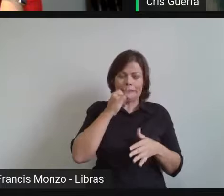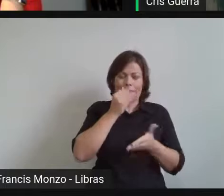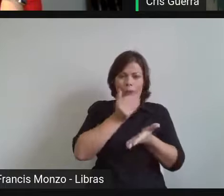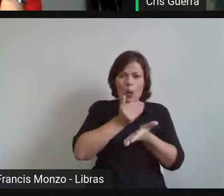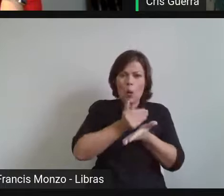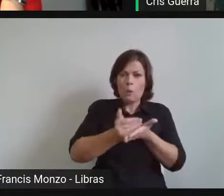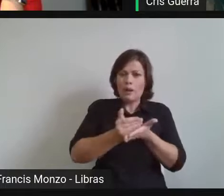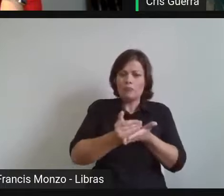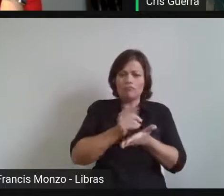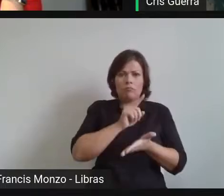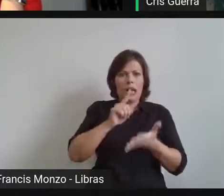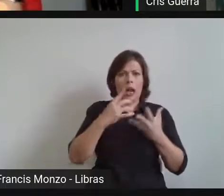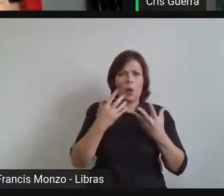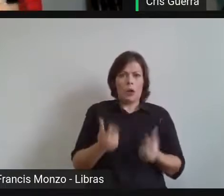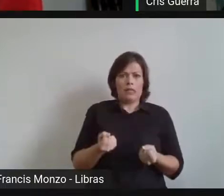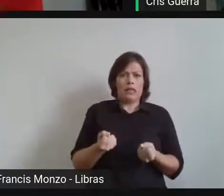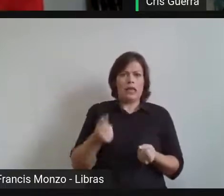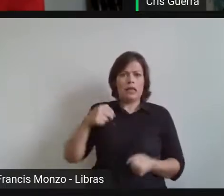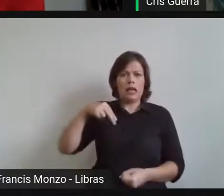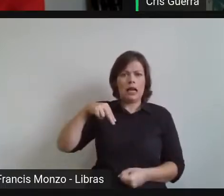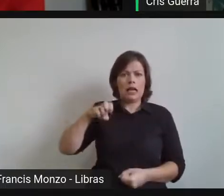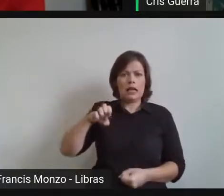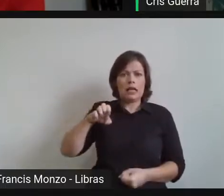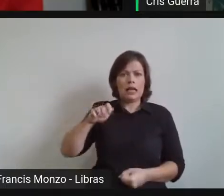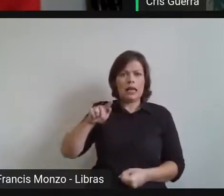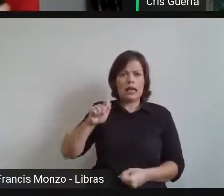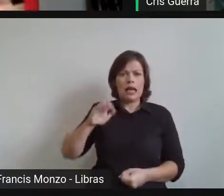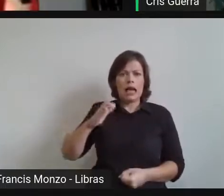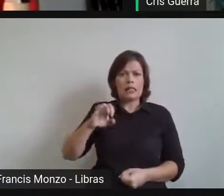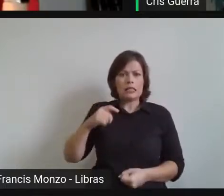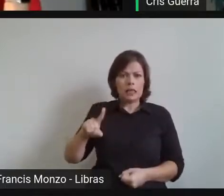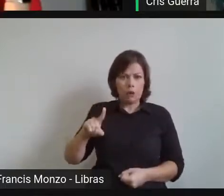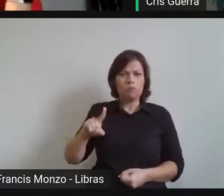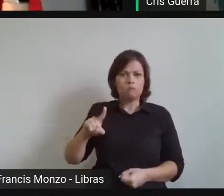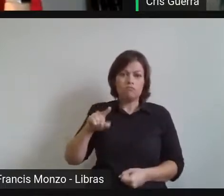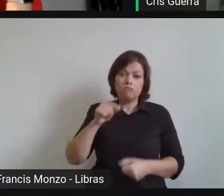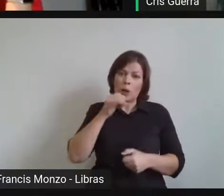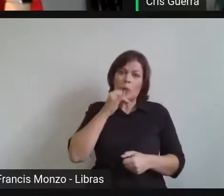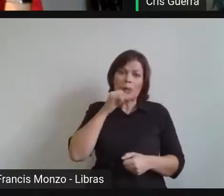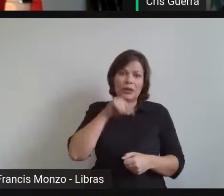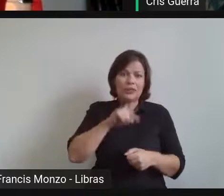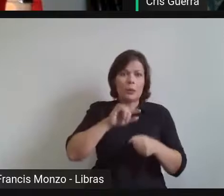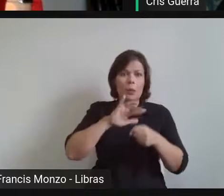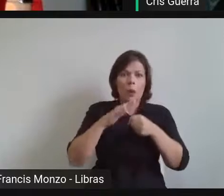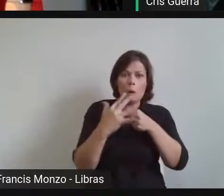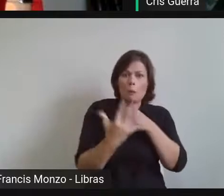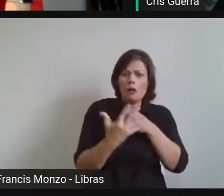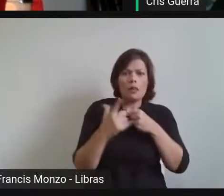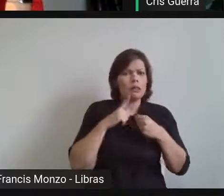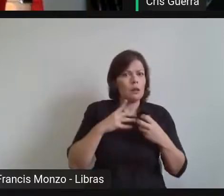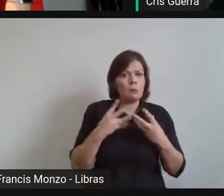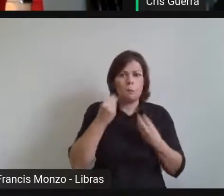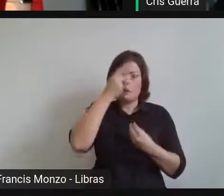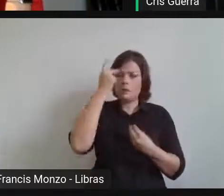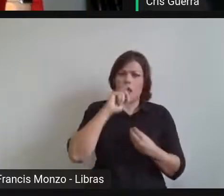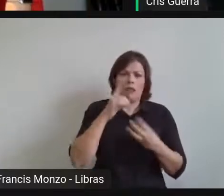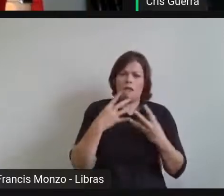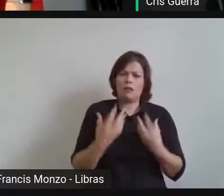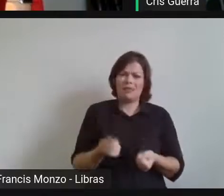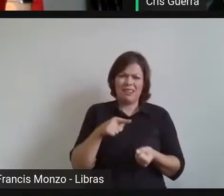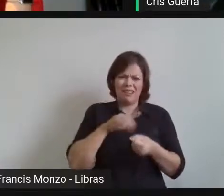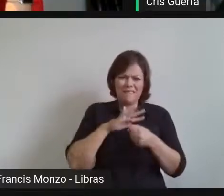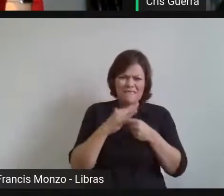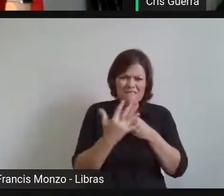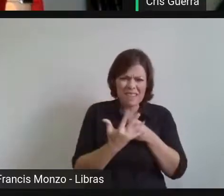sabe que em relação à pandemia, tem muita gente que ainda está na negação. Está vivendo assim, não, isso não está acontecendo, então por isso eu vou ali para o